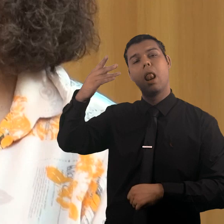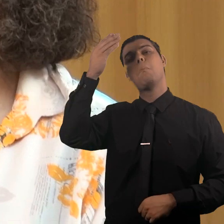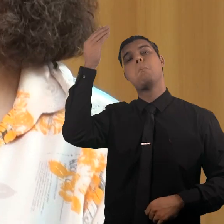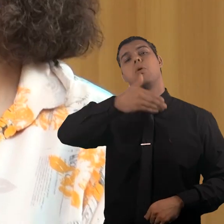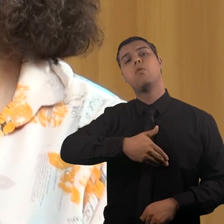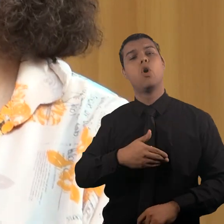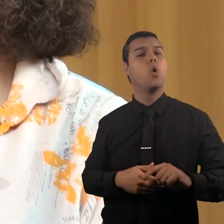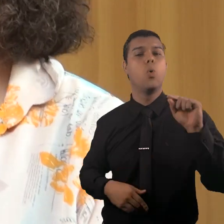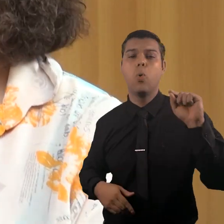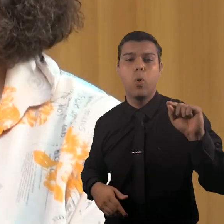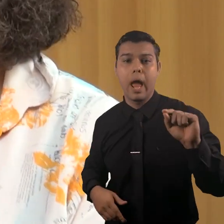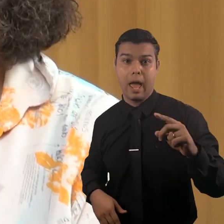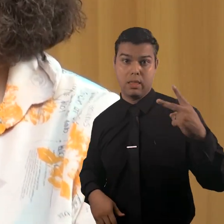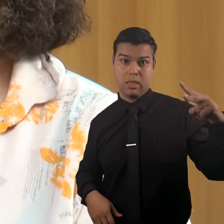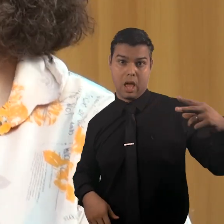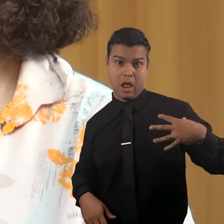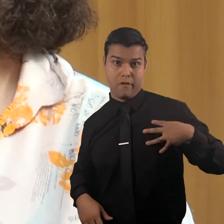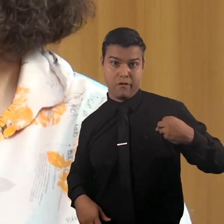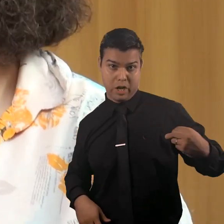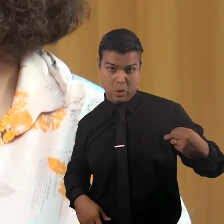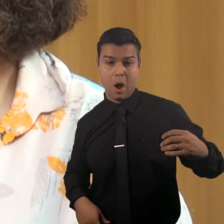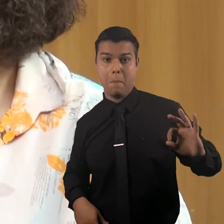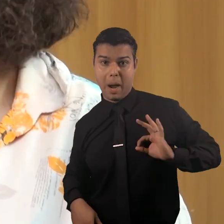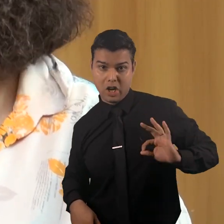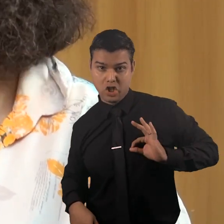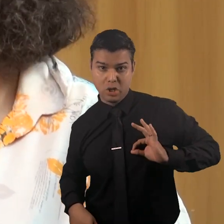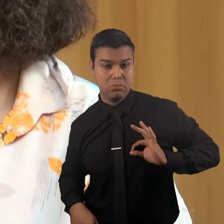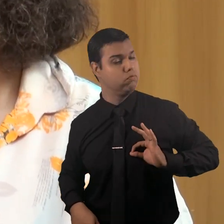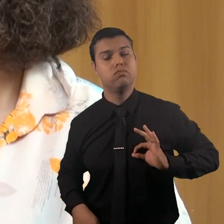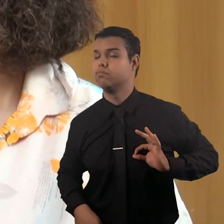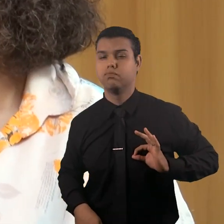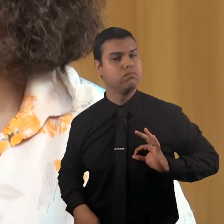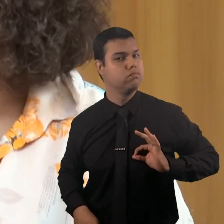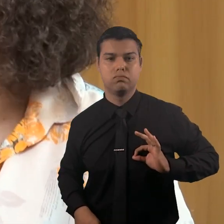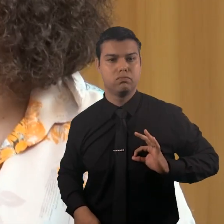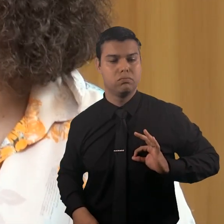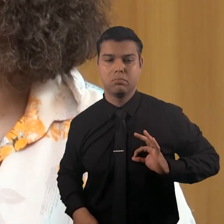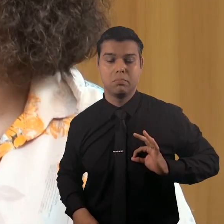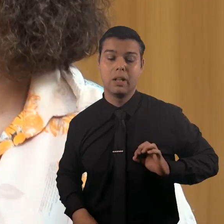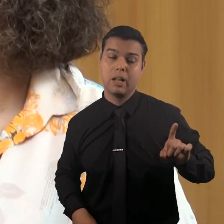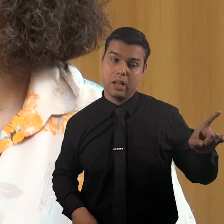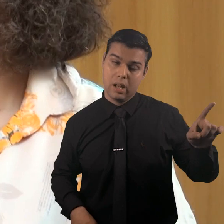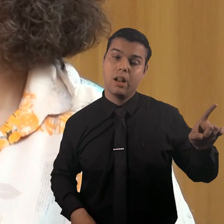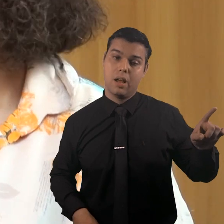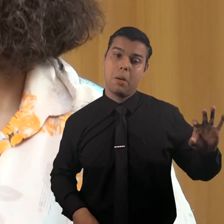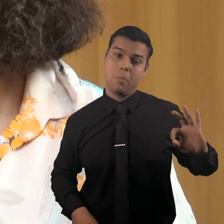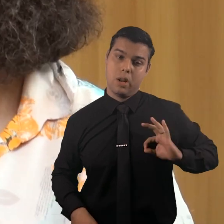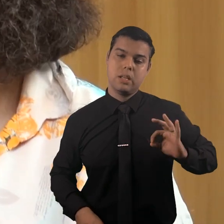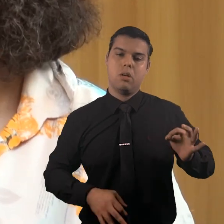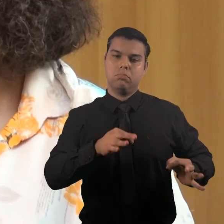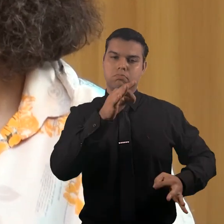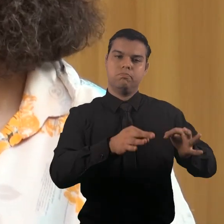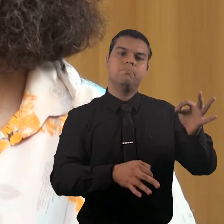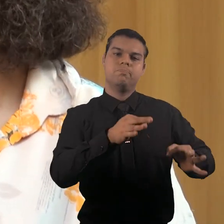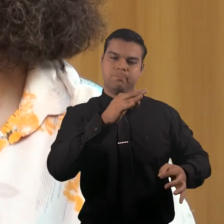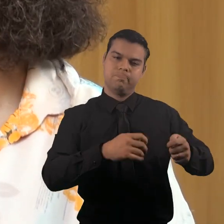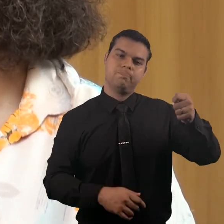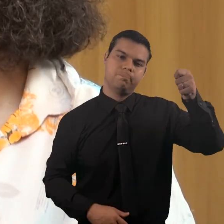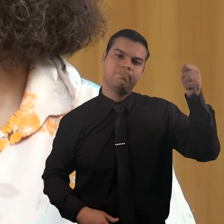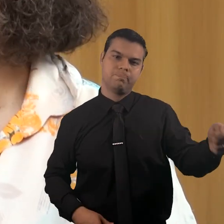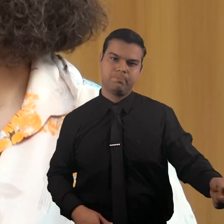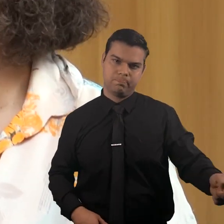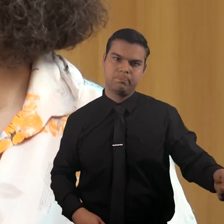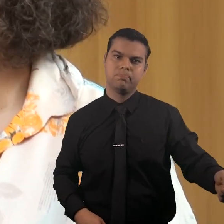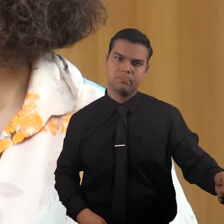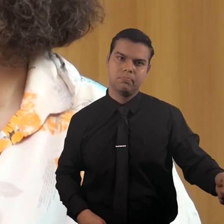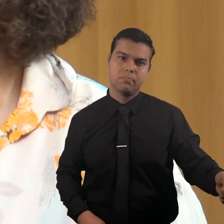era bandido, os policiais foram julgados, estão em trabalho administrativo